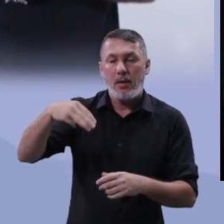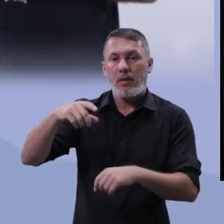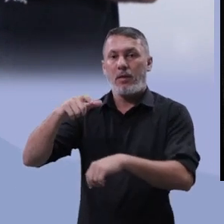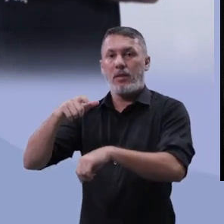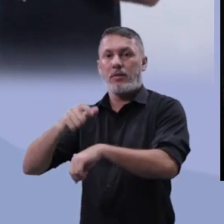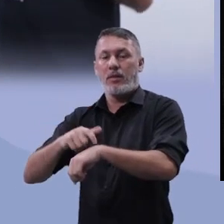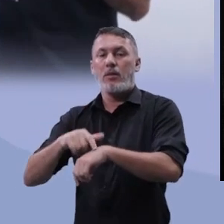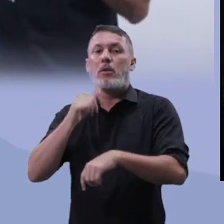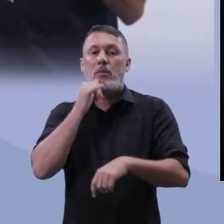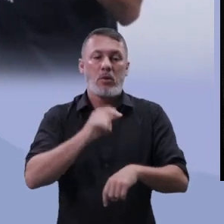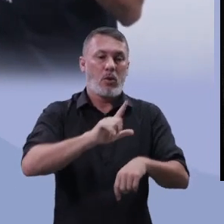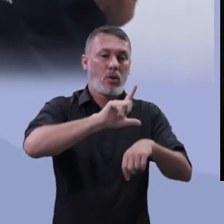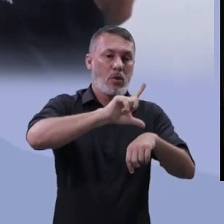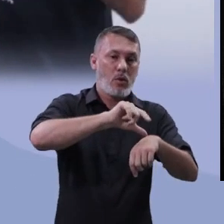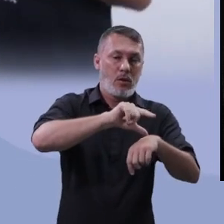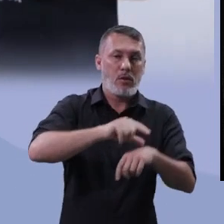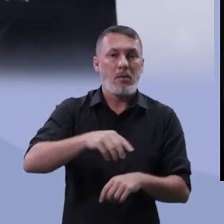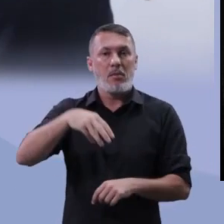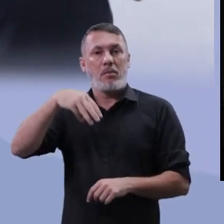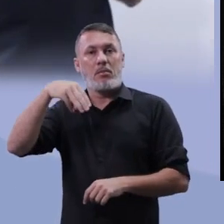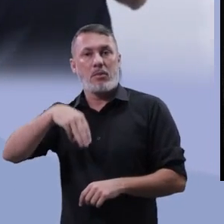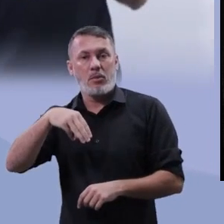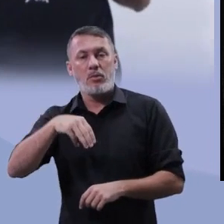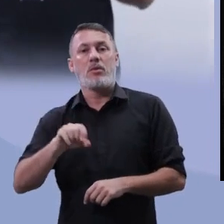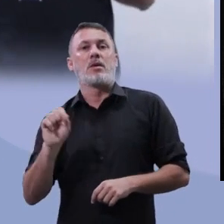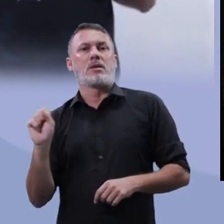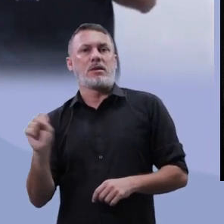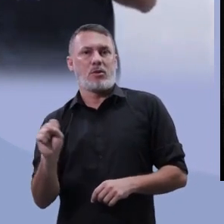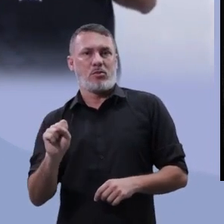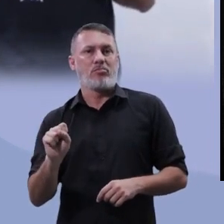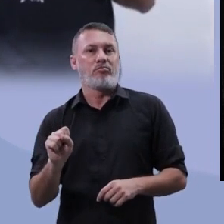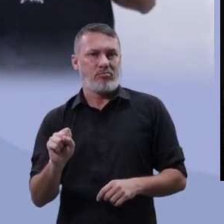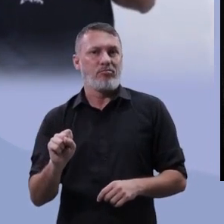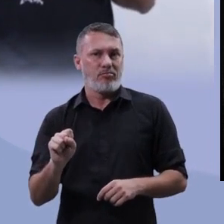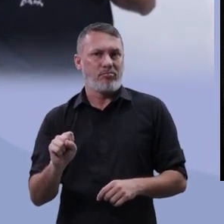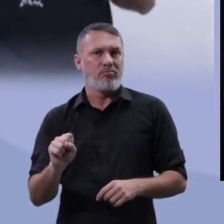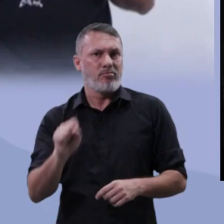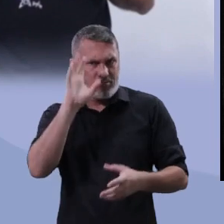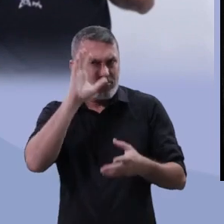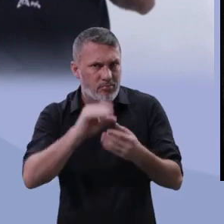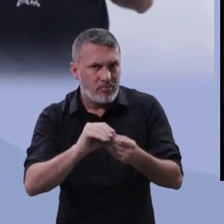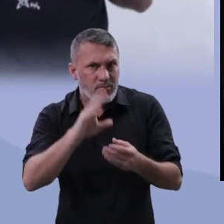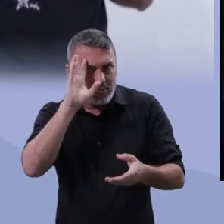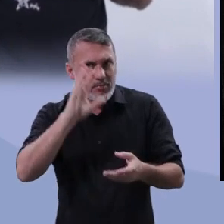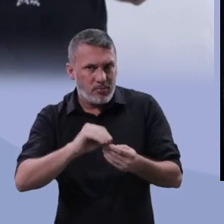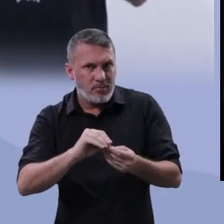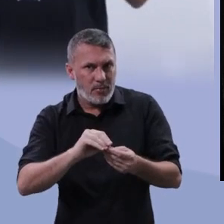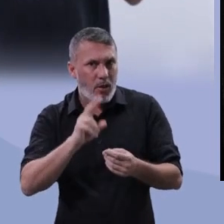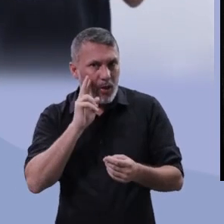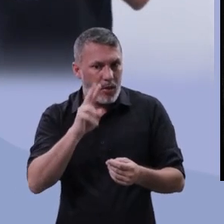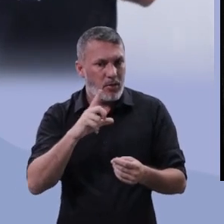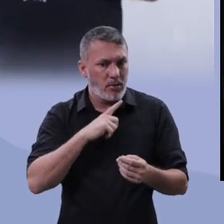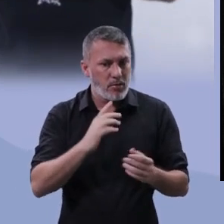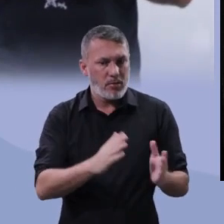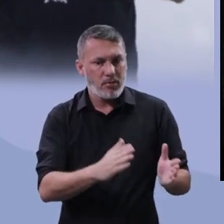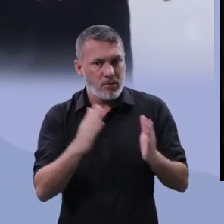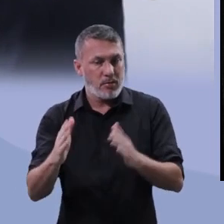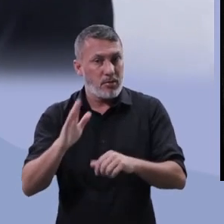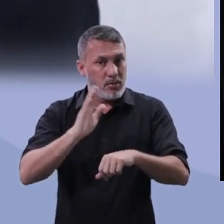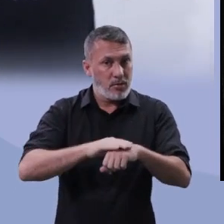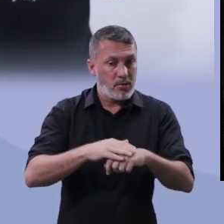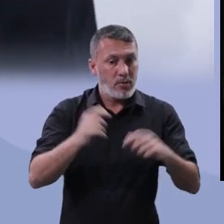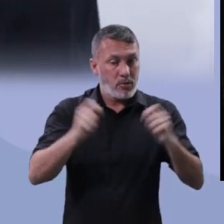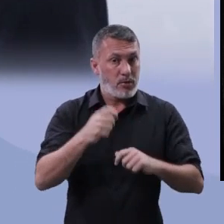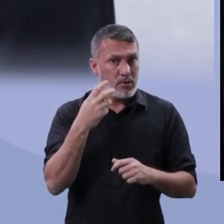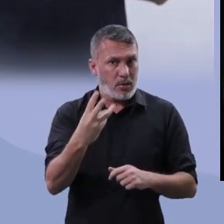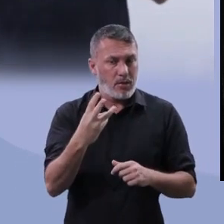medida de tempo, hora, minutos e segundos. Pegou a visão, meu hacker? Pegou a visão? Então tá aí na parte de